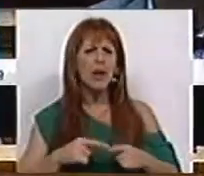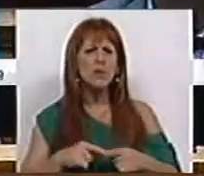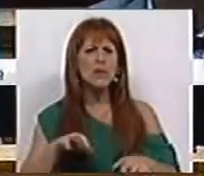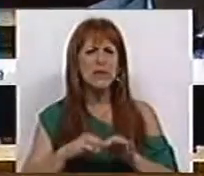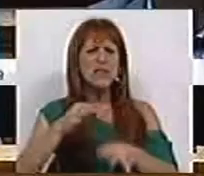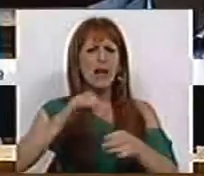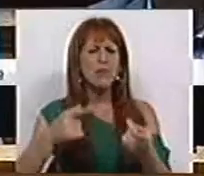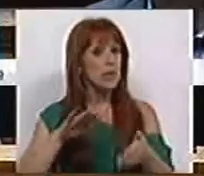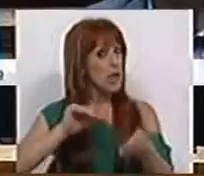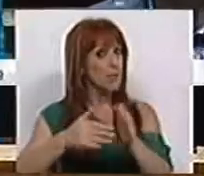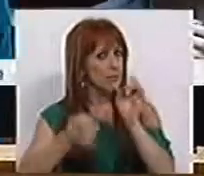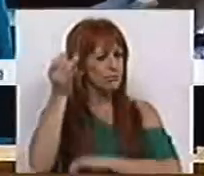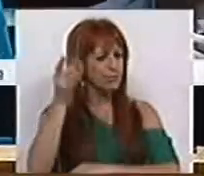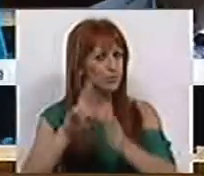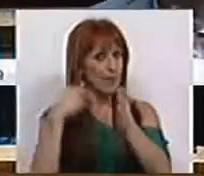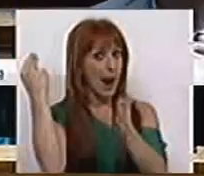de tempo não passar no exame